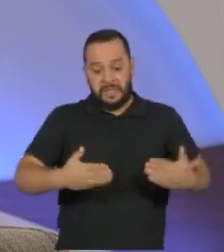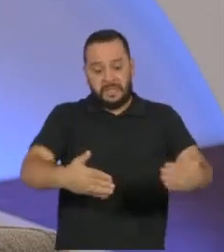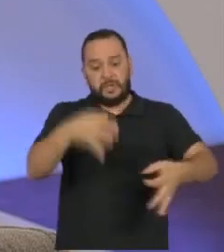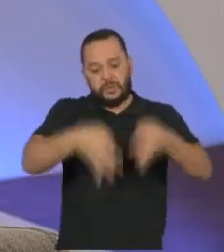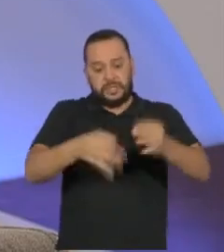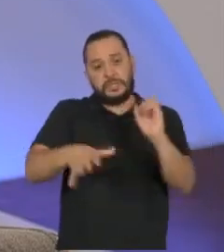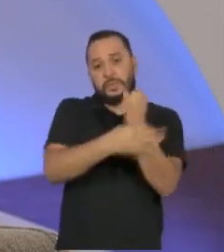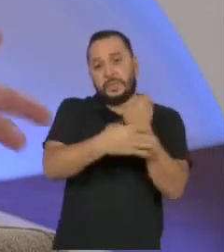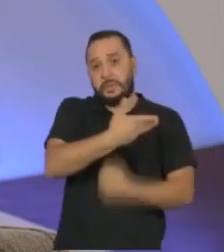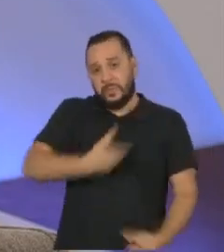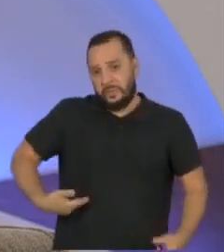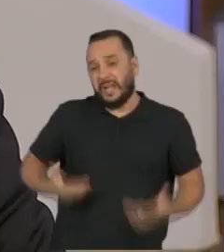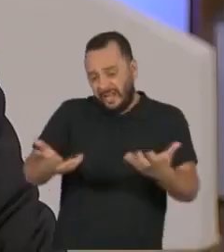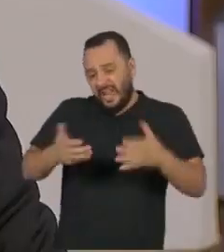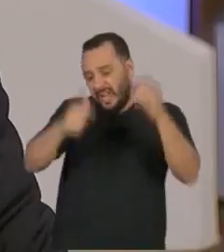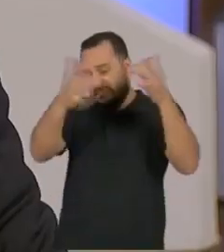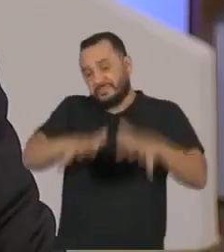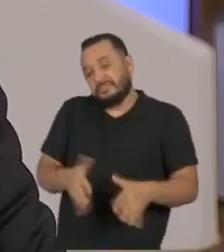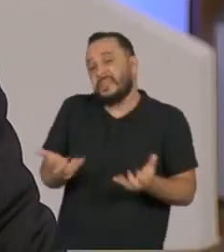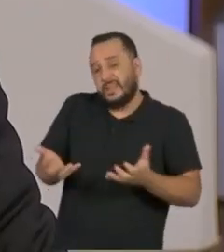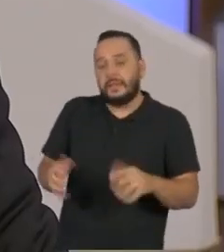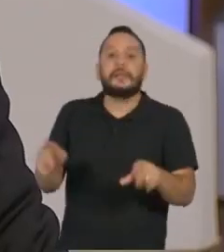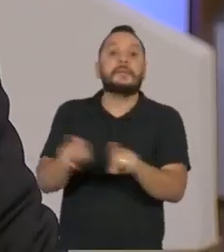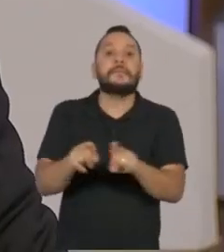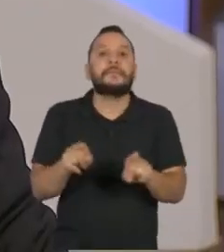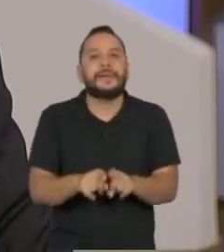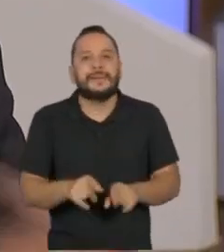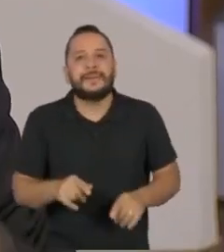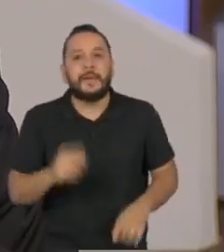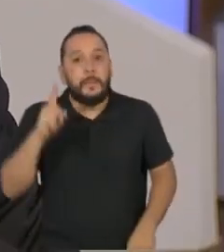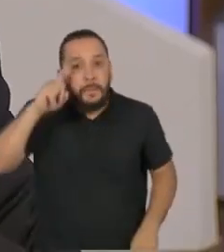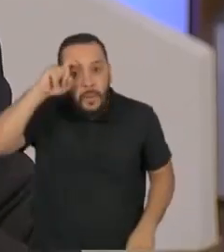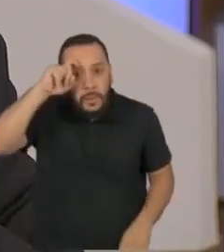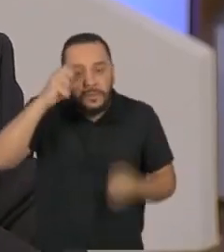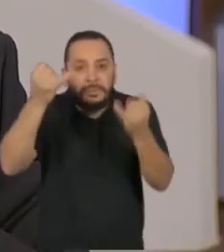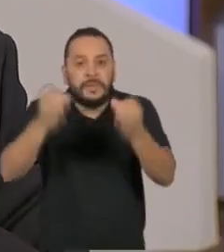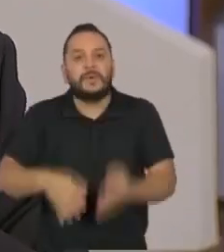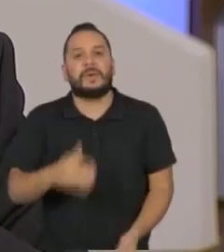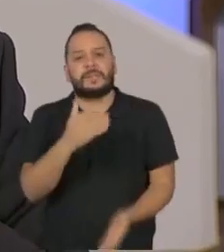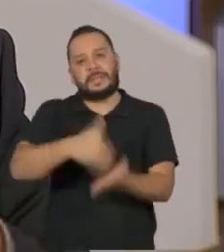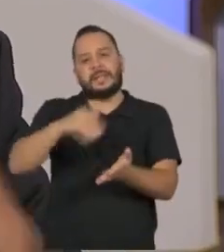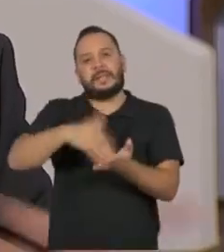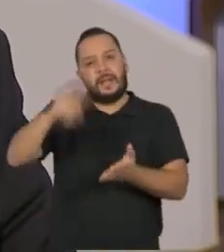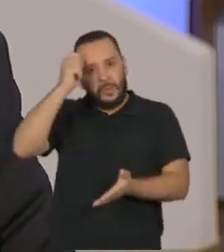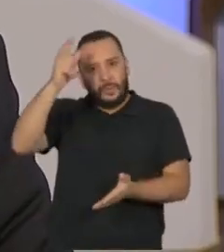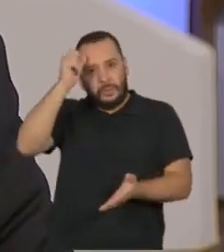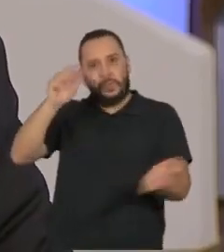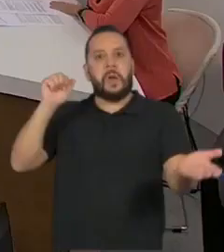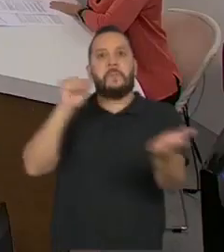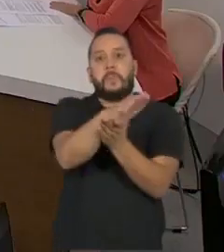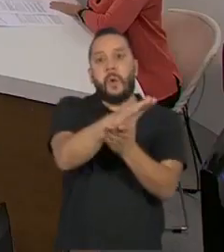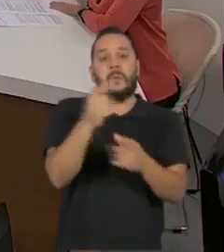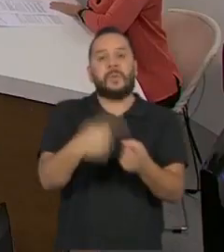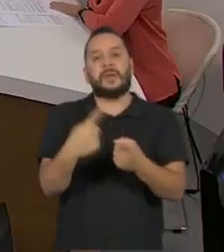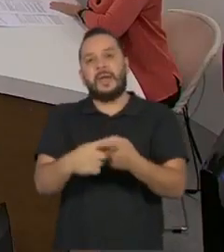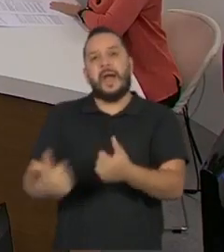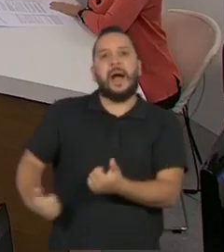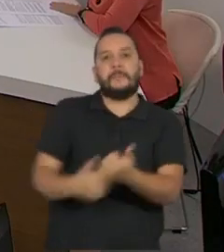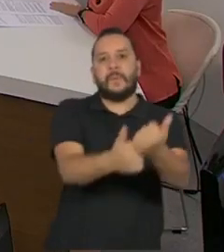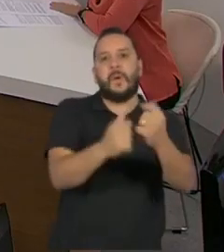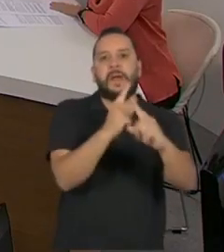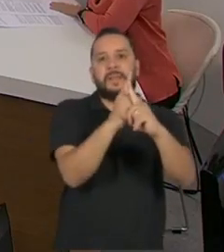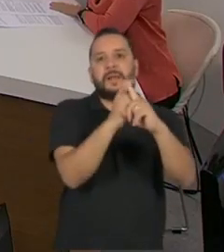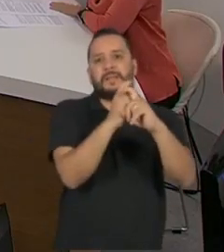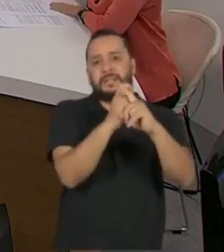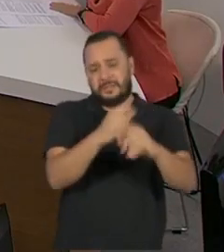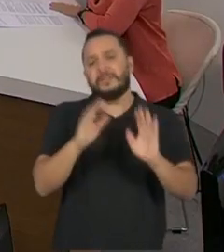também comentou sobre a demissão do secretário da Cultura, Roberto Alvim, acusado de apologia ao nazismo, e disse que deu